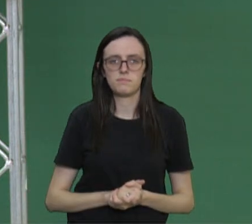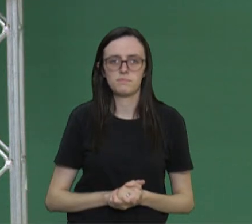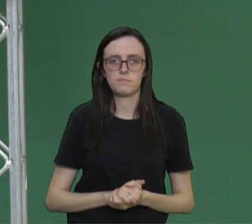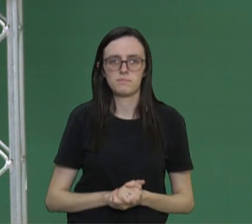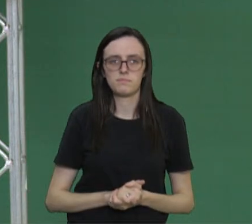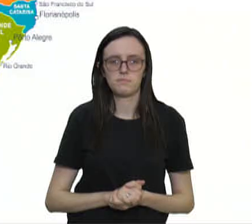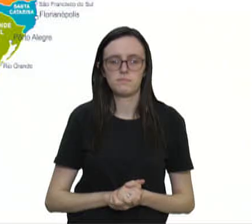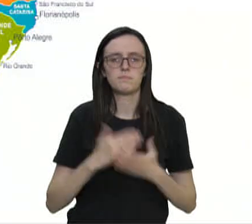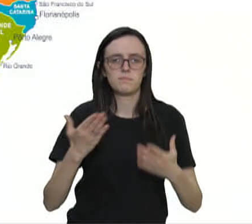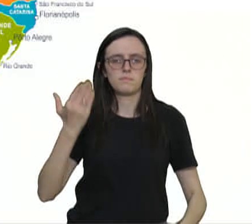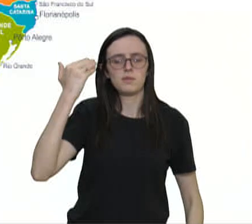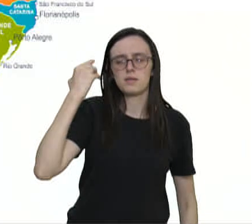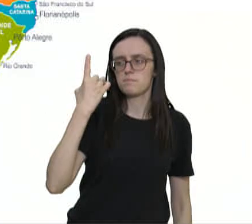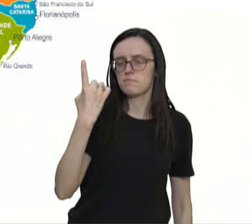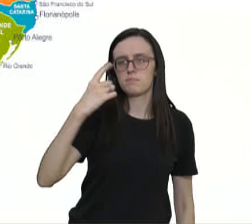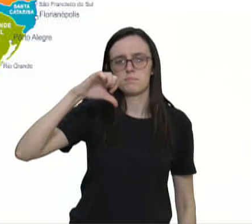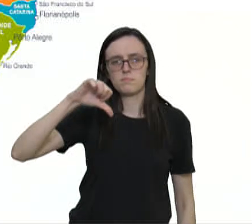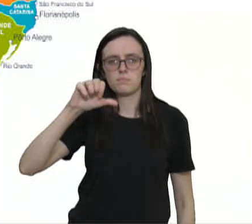Então, em